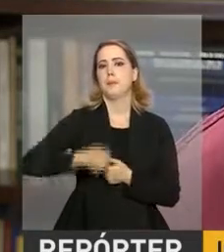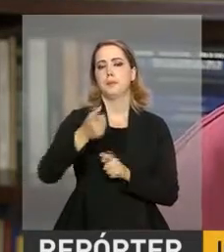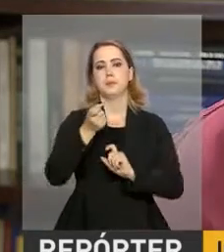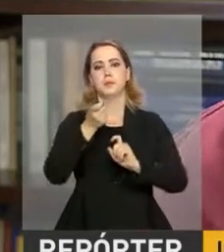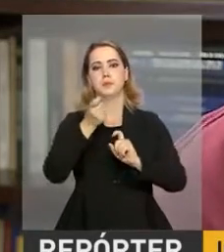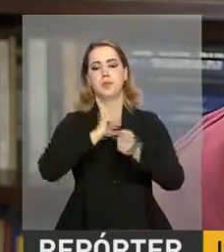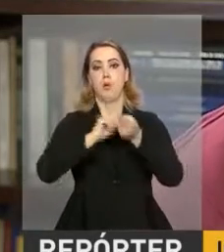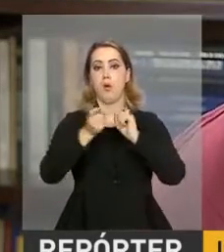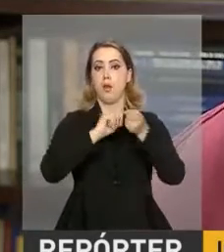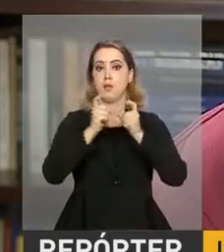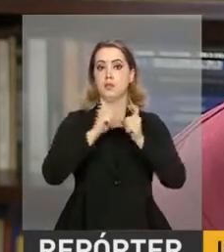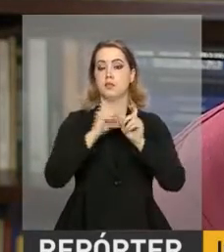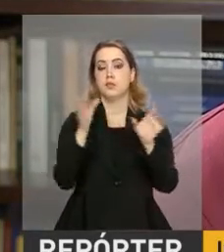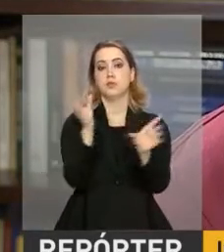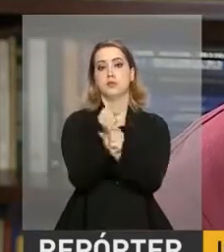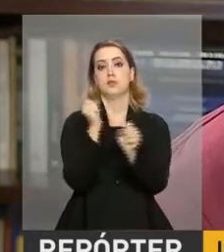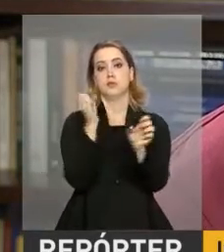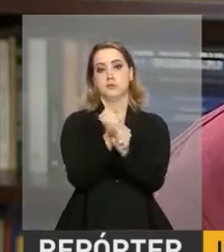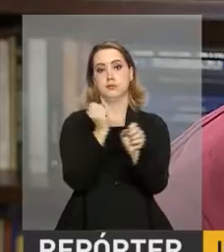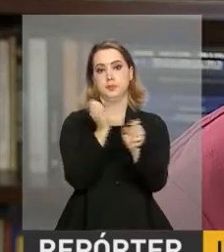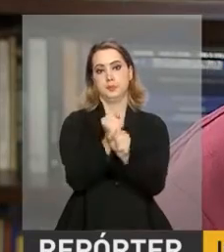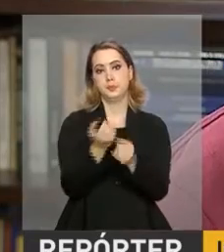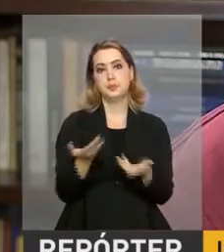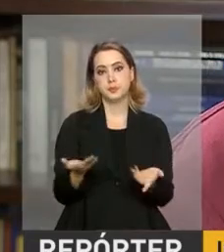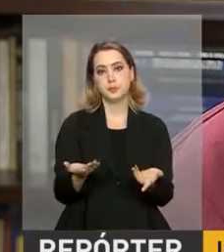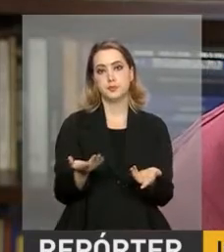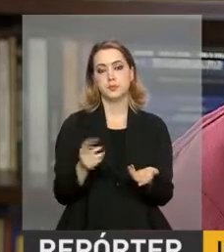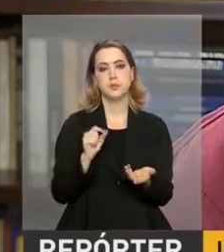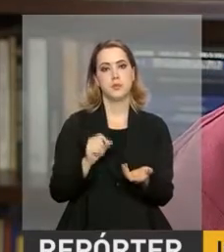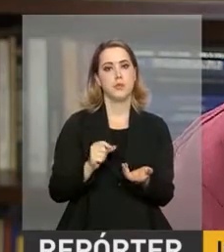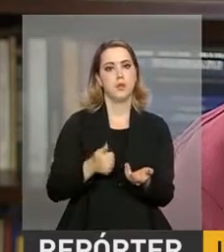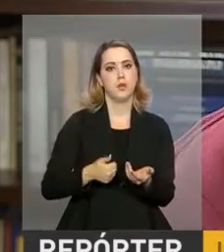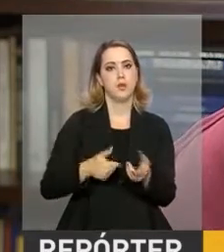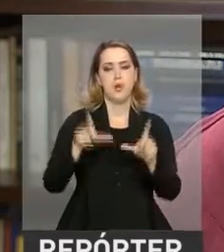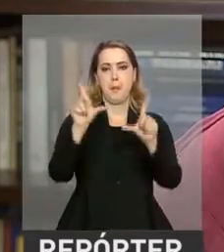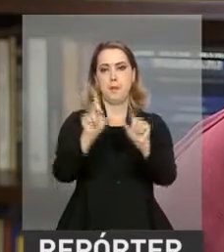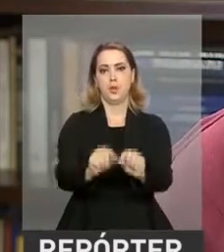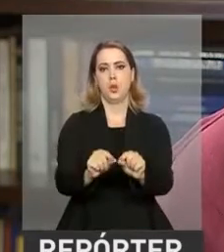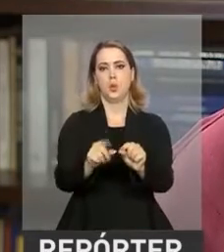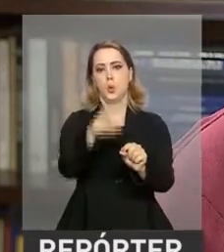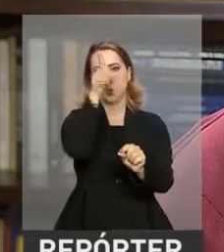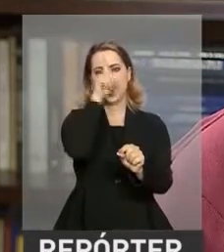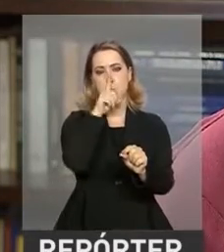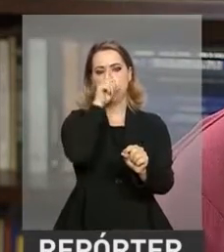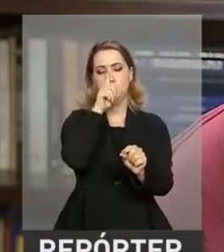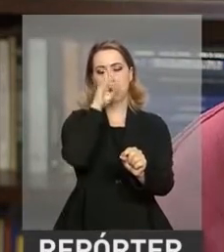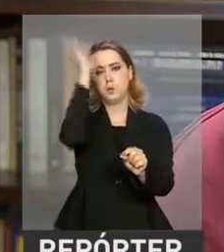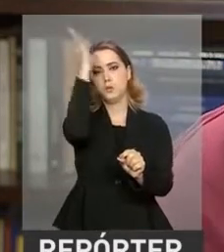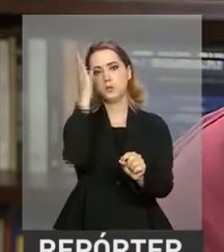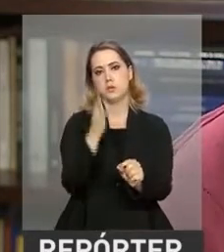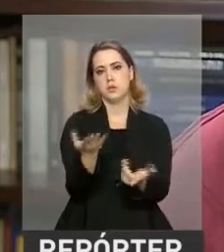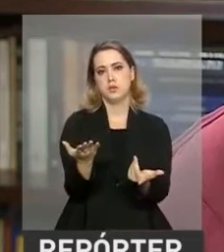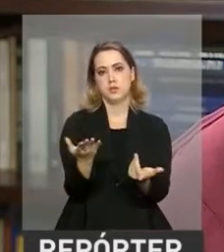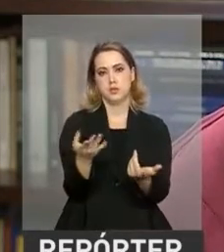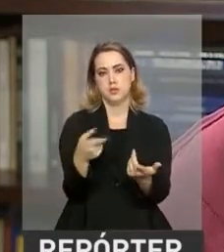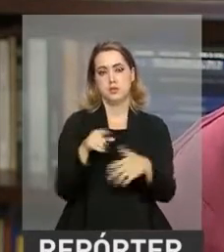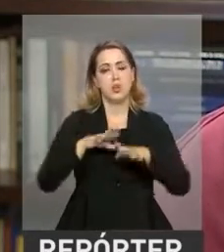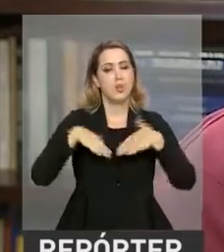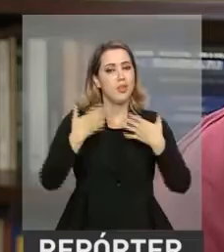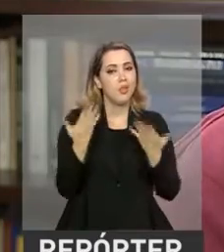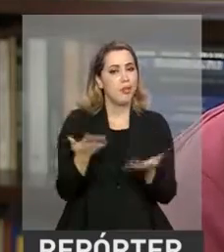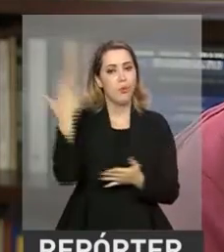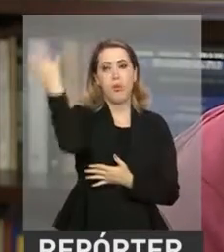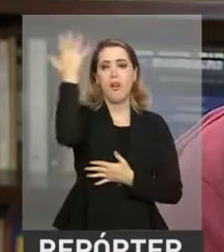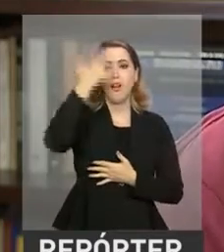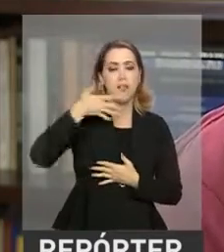pouco o quanto melhor for essa gestão mas menor será o im o risco país então é claro que se você